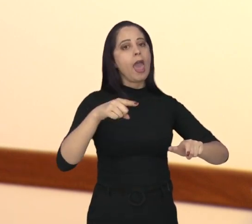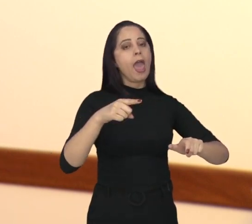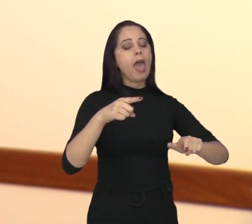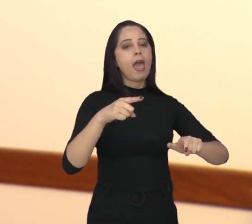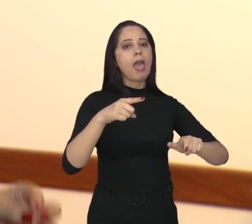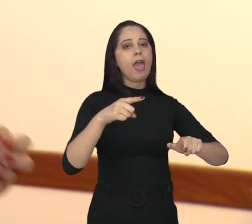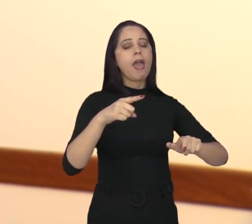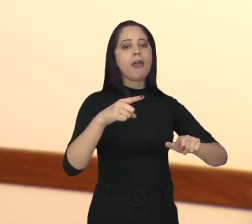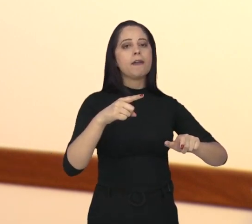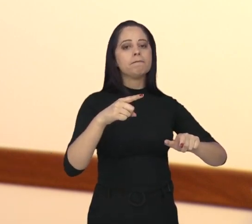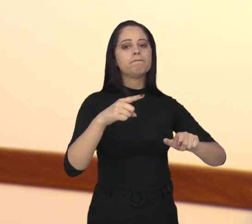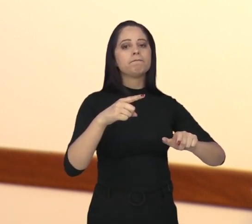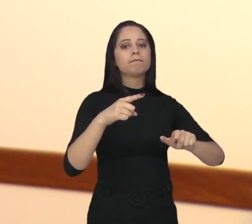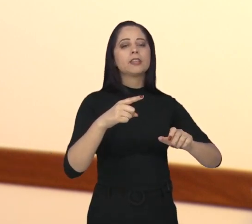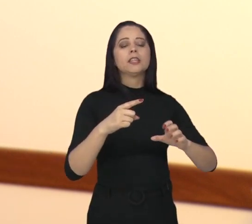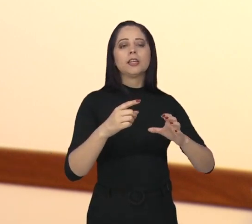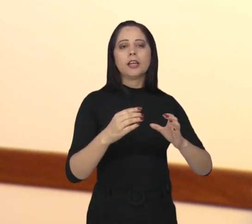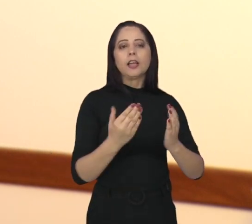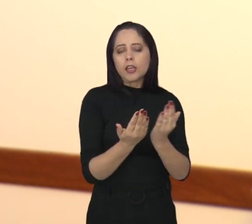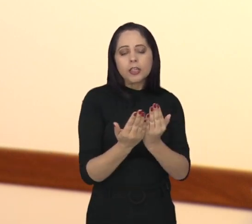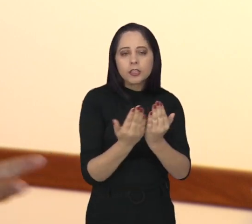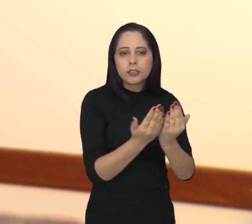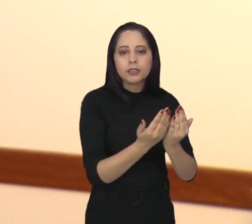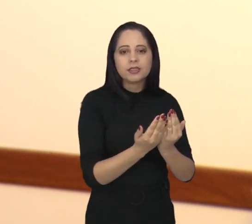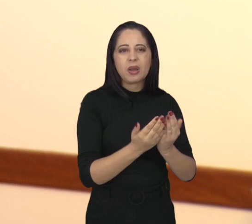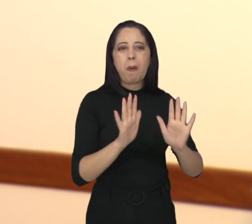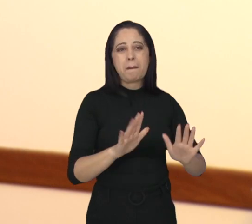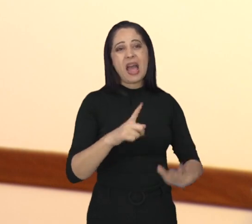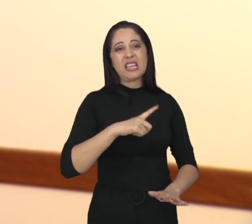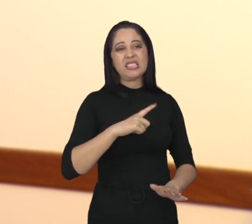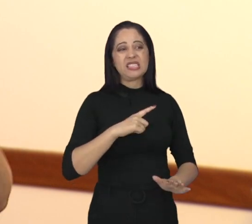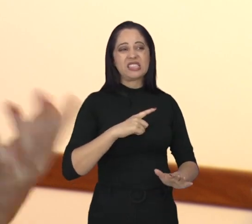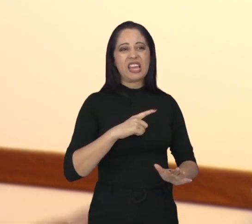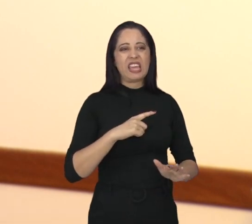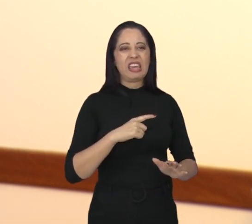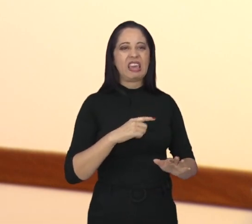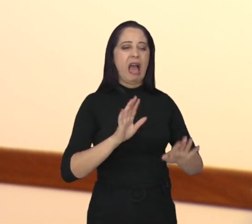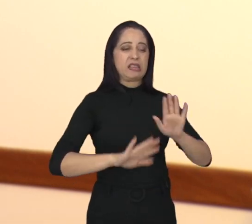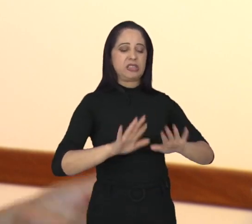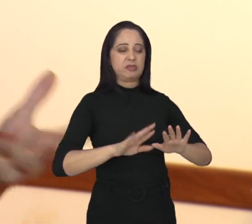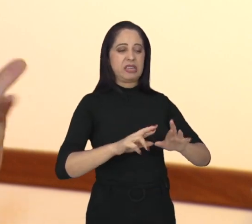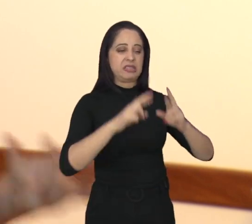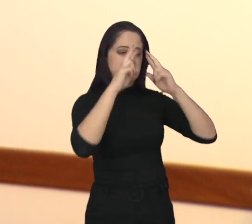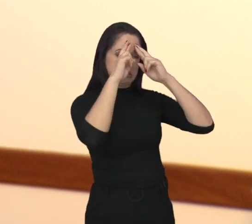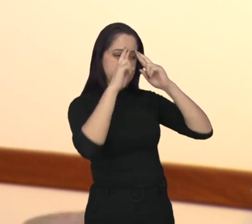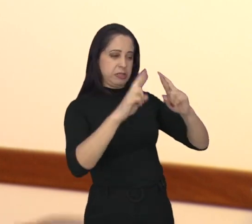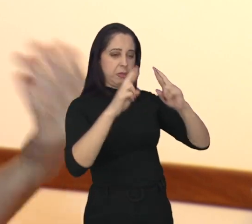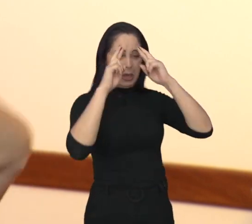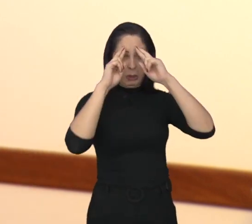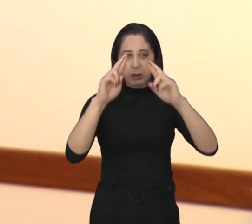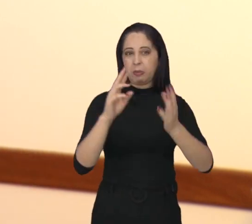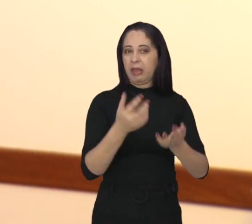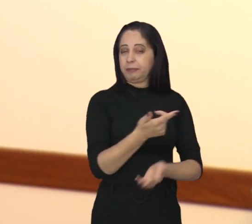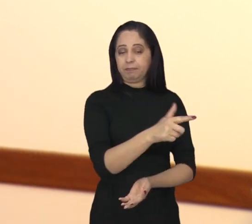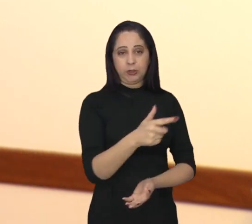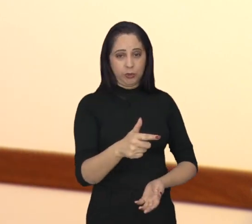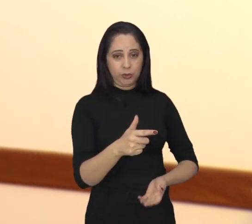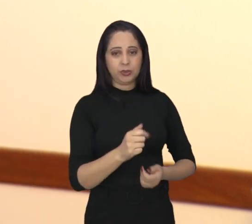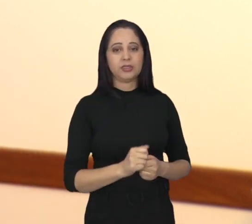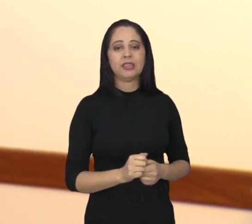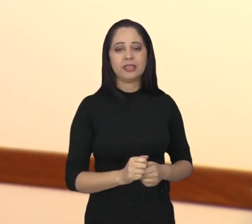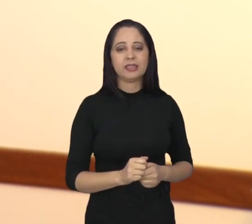tempo tem essa contradição, né? A questão da intolerância religiosa é muito forte aqui, como em vários lugares do mundo, mas vamos trazer para a